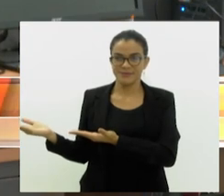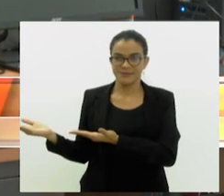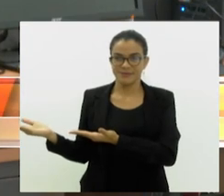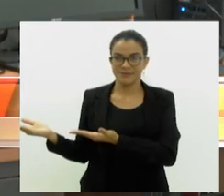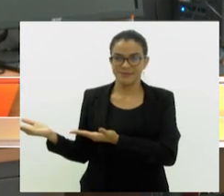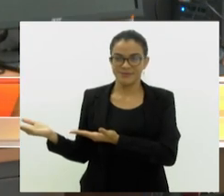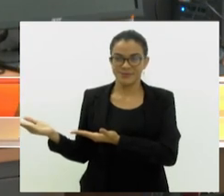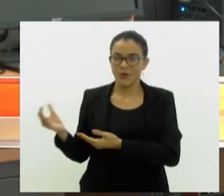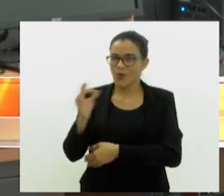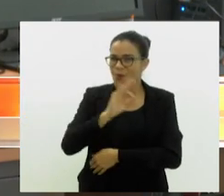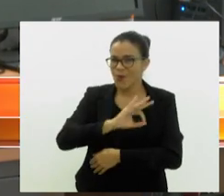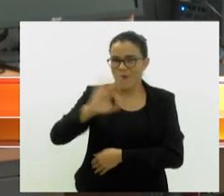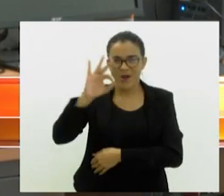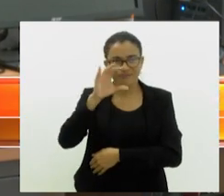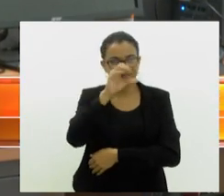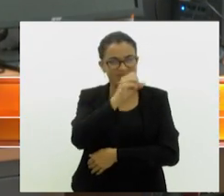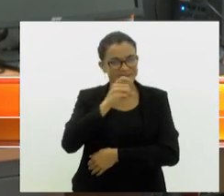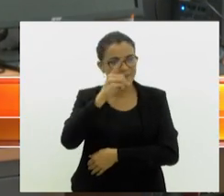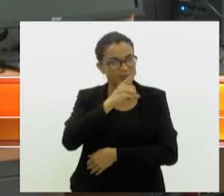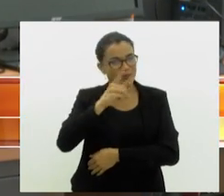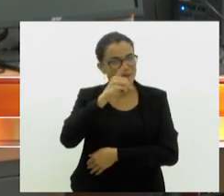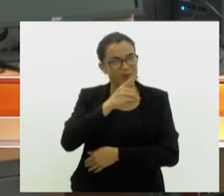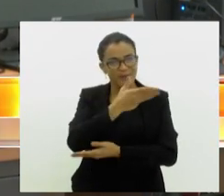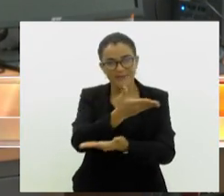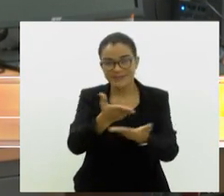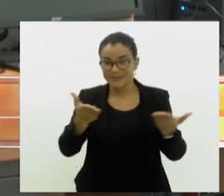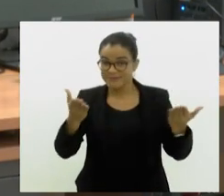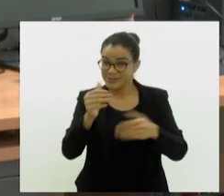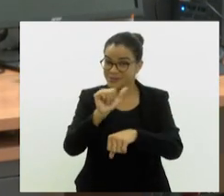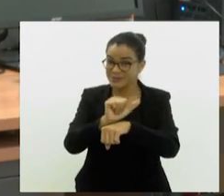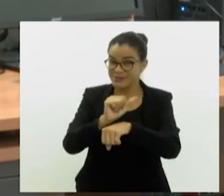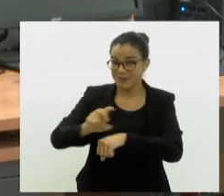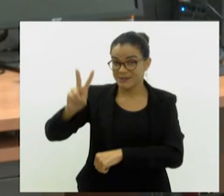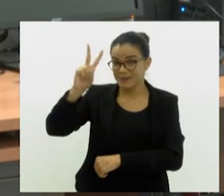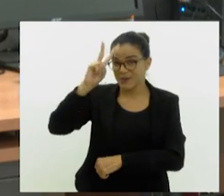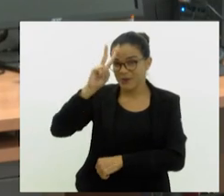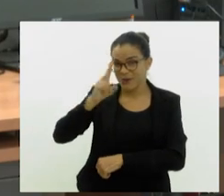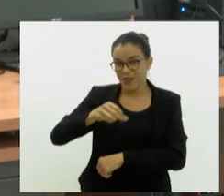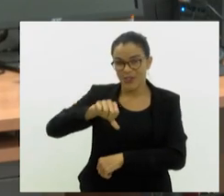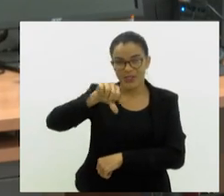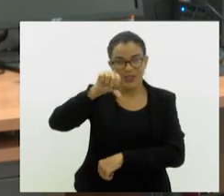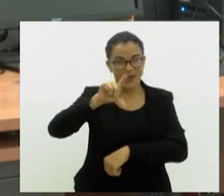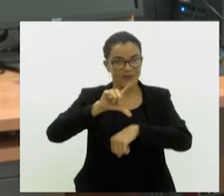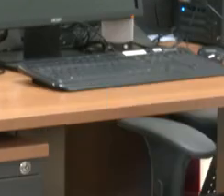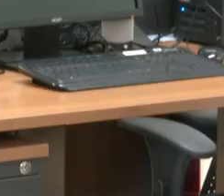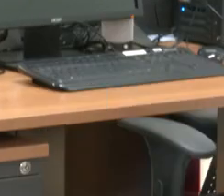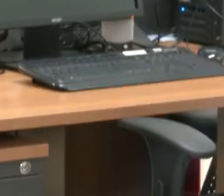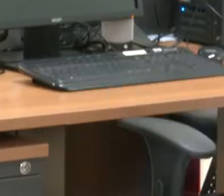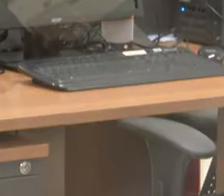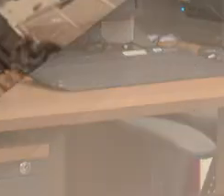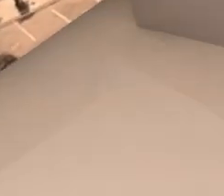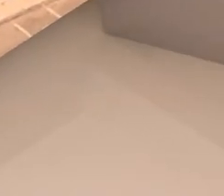tvalerj@alerj.rj.gov.br. Um ótimo final de semana para você e eu te espero na segunda, às 9 da manhã. Até lá!